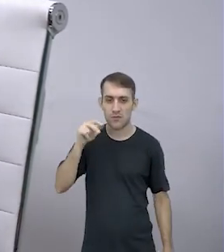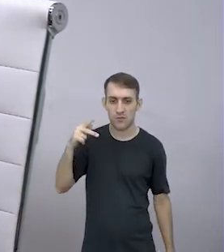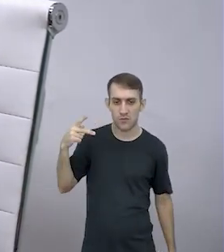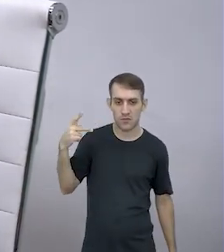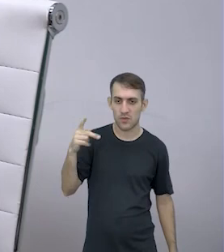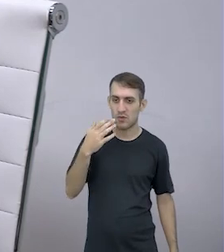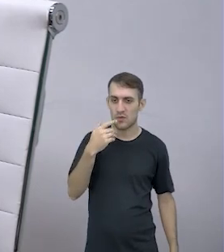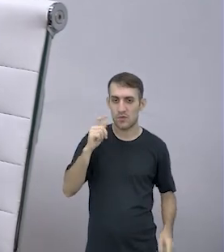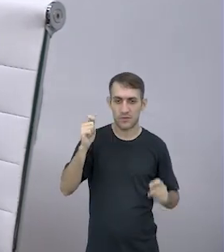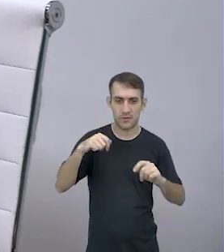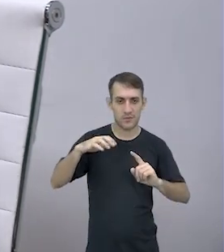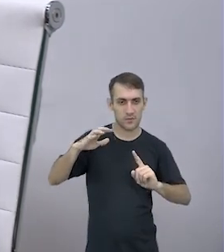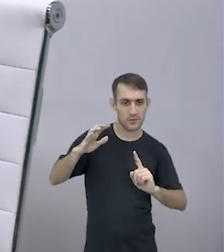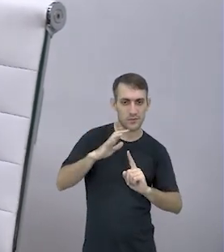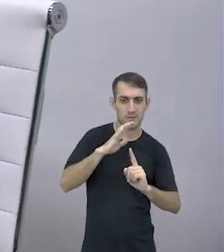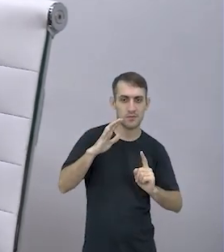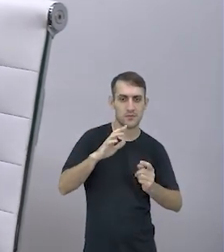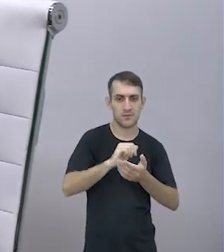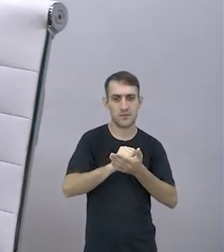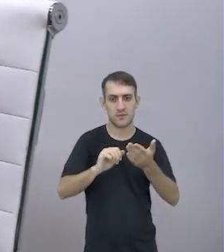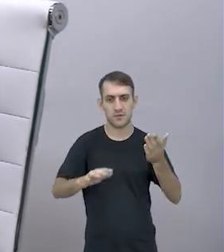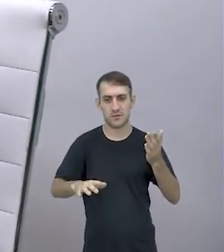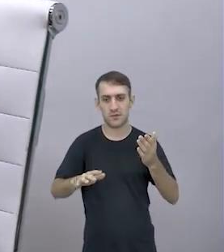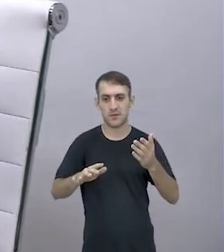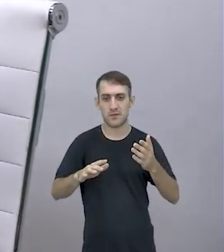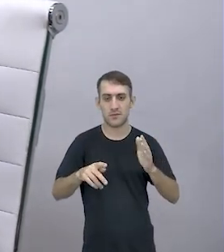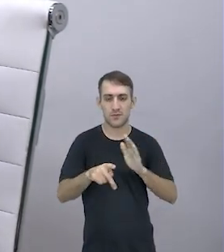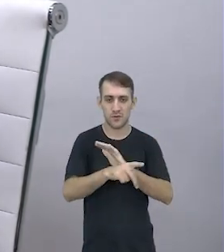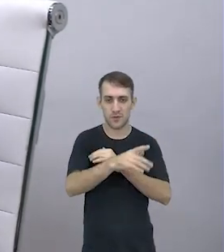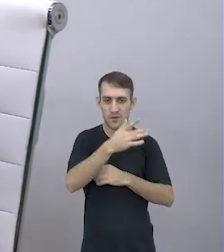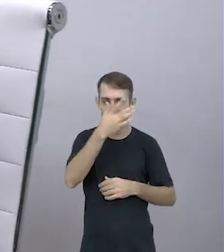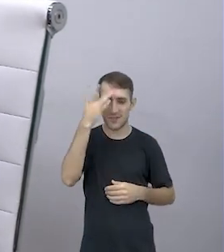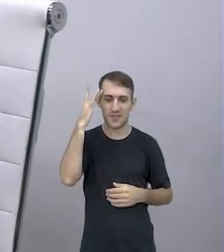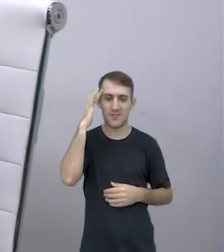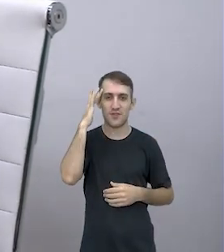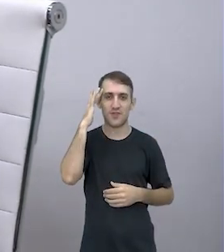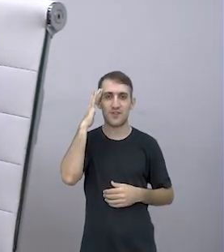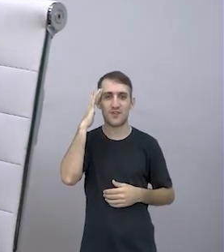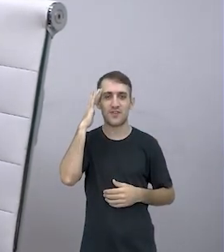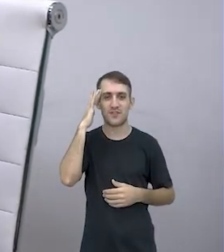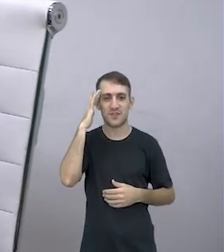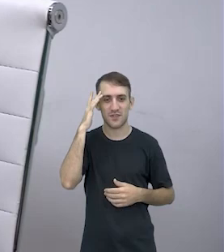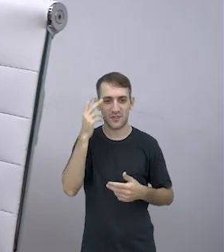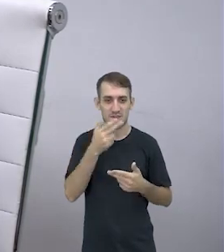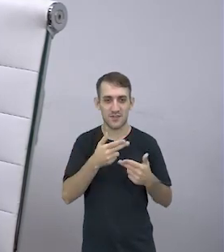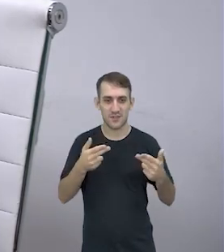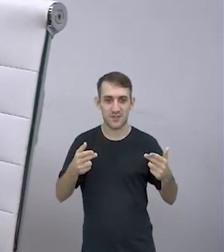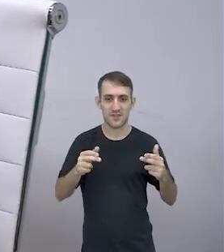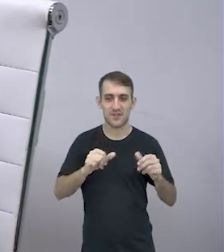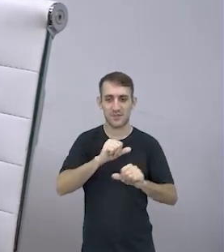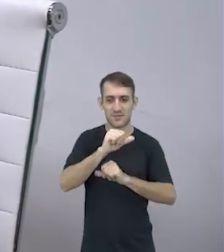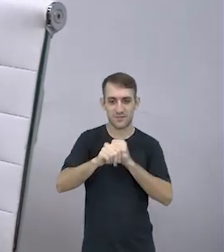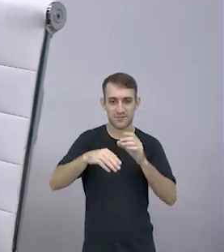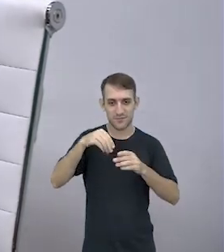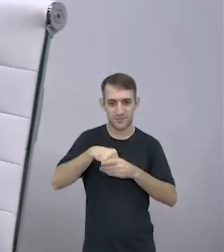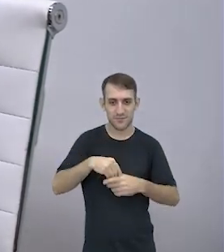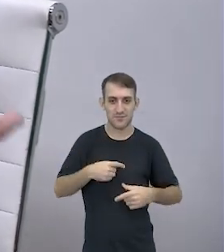pode ter influenciado a atividade dos interruptores genéticos e o risco de doenças a que se sujeita o seu